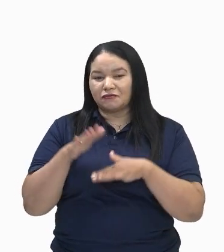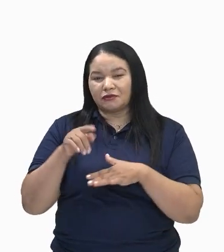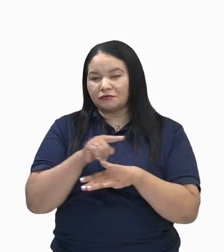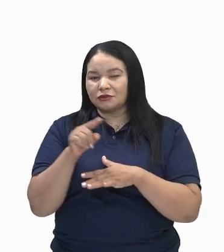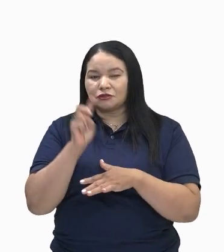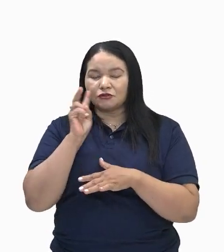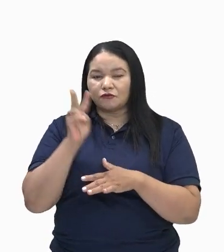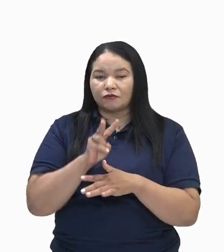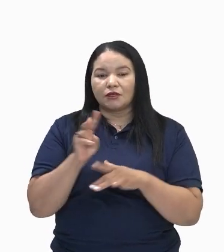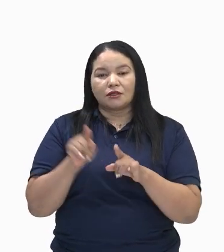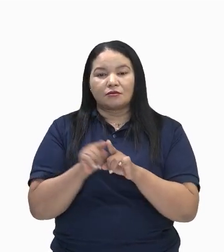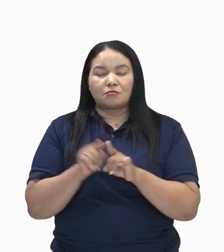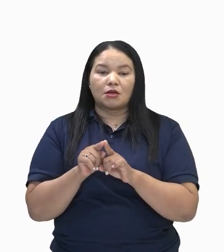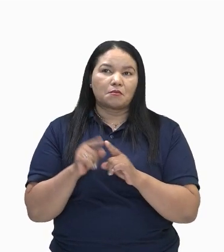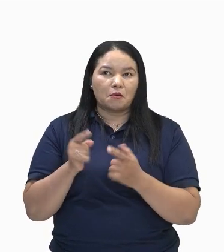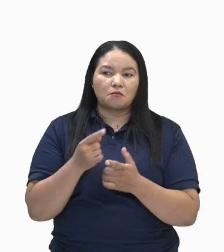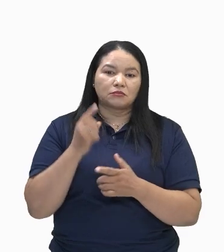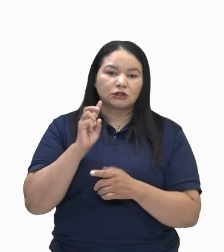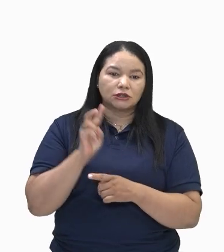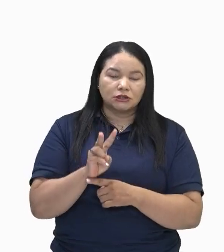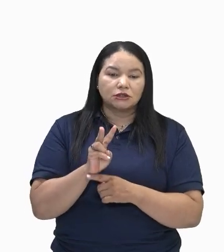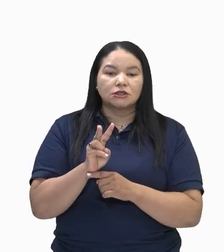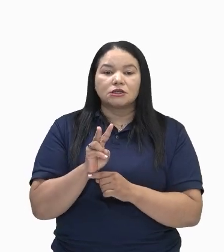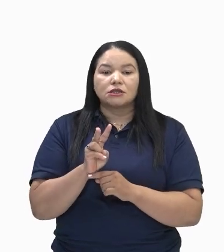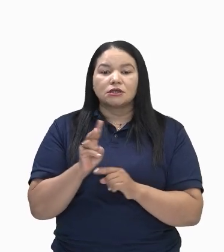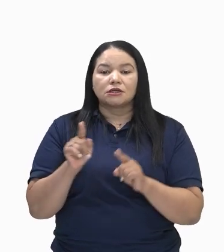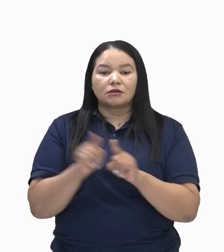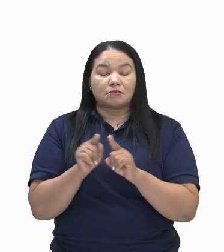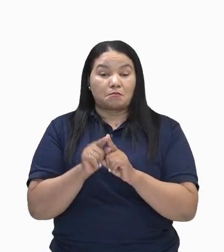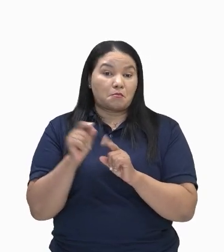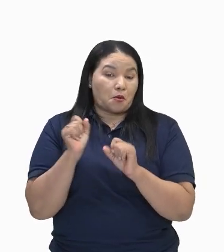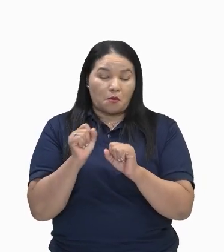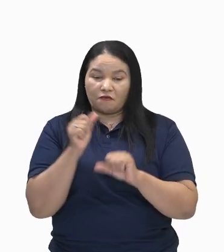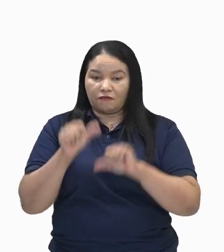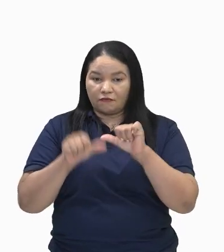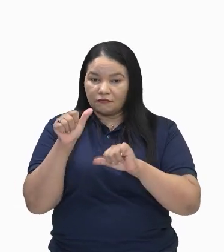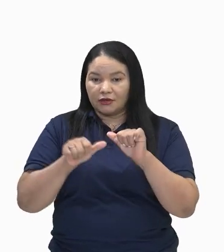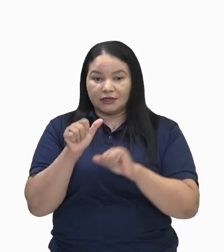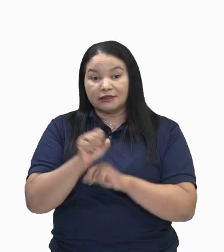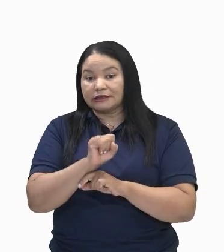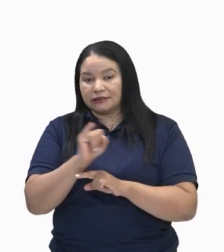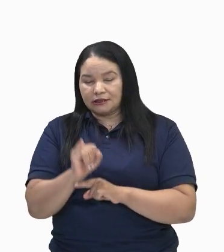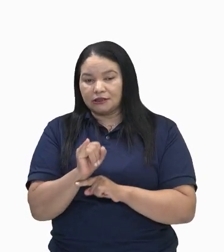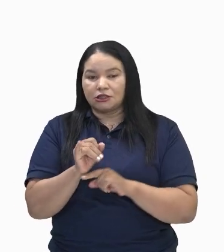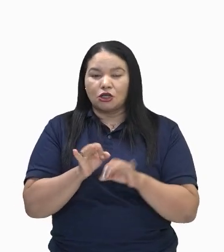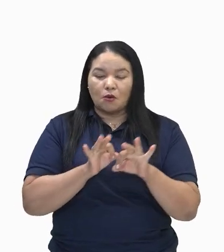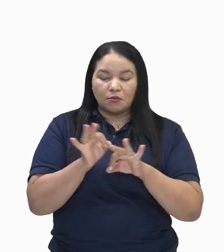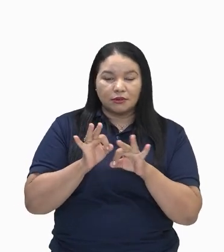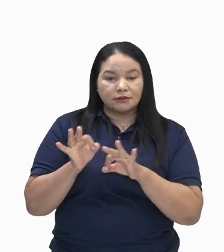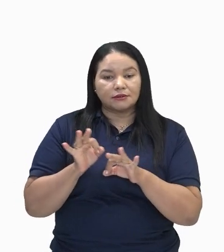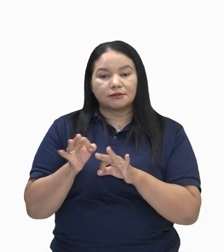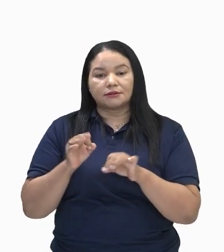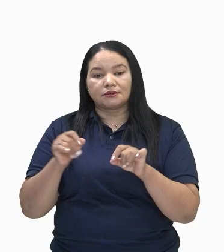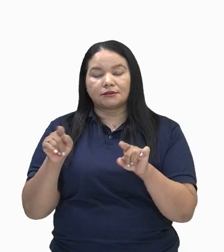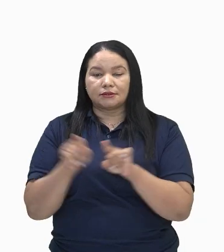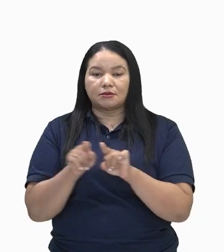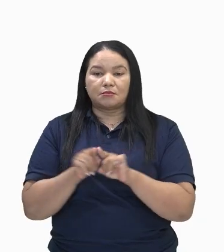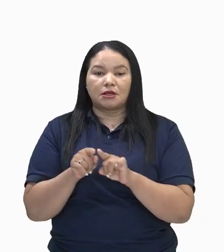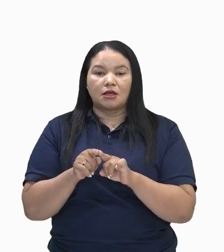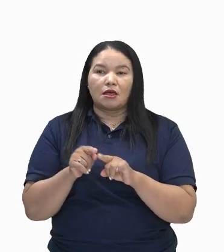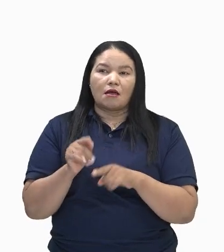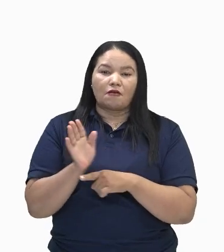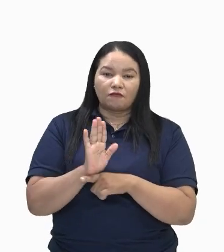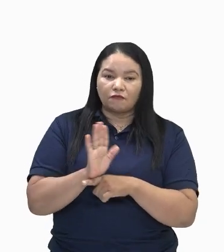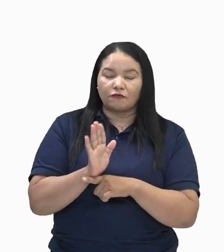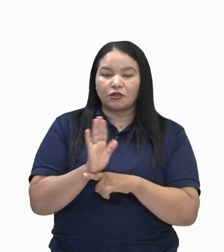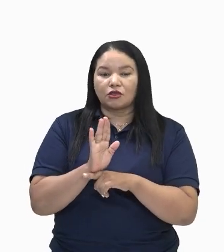fazer essas indicações, se necessariamente avaliar se os planos, né, as tomadas, as imagens